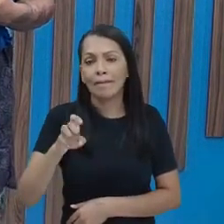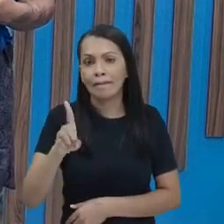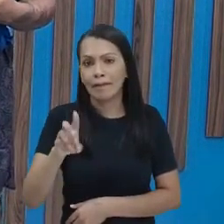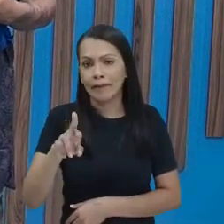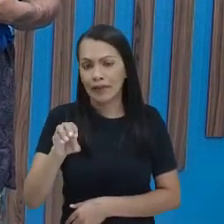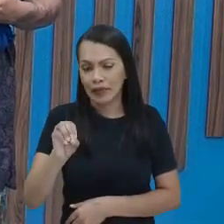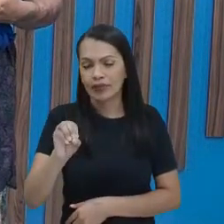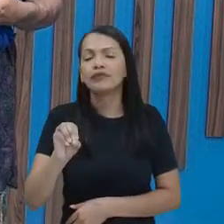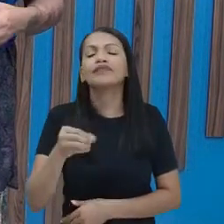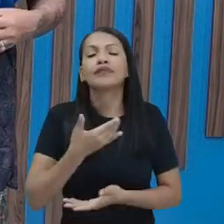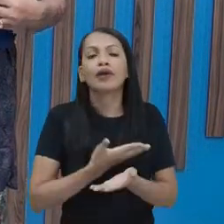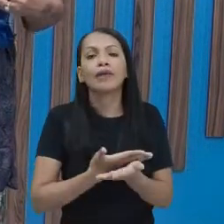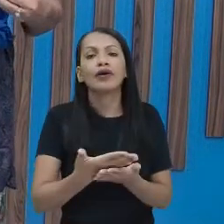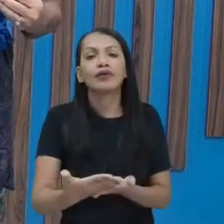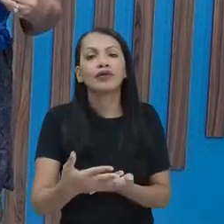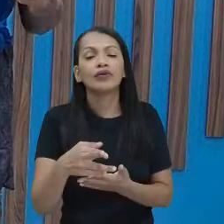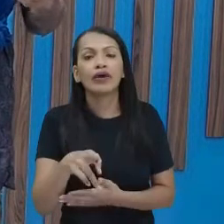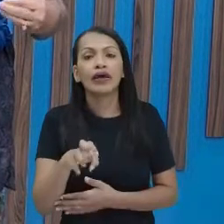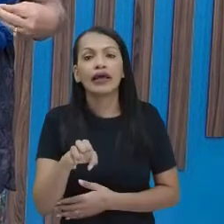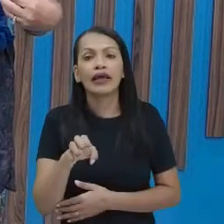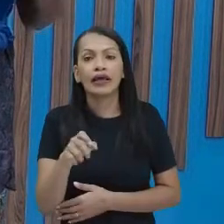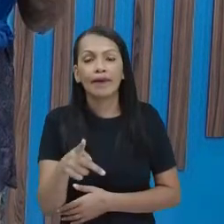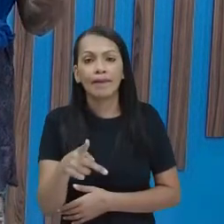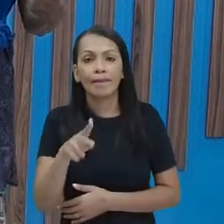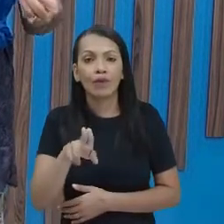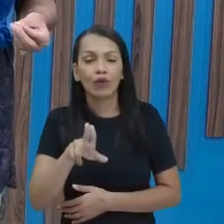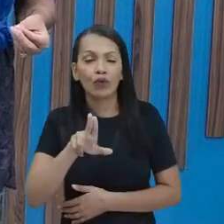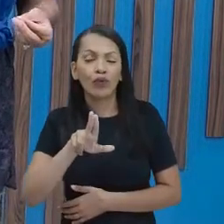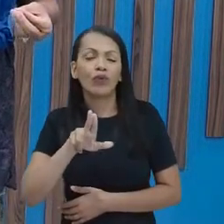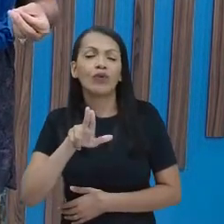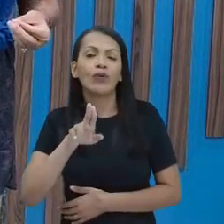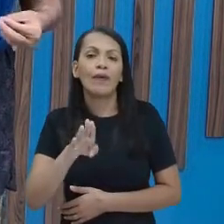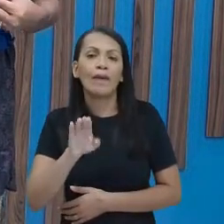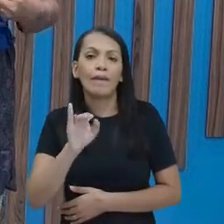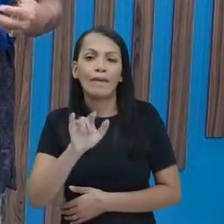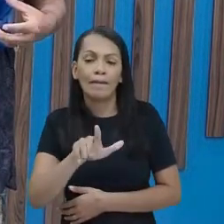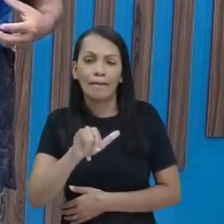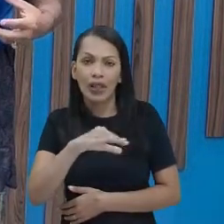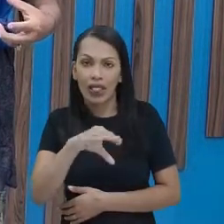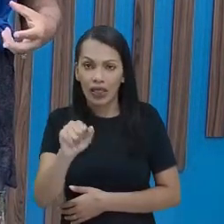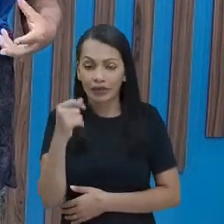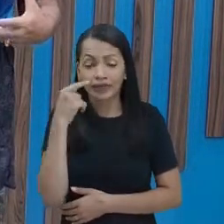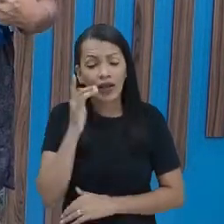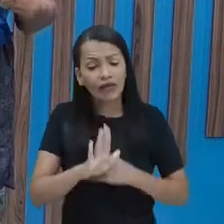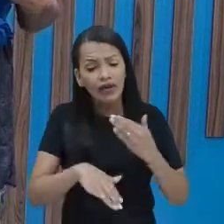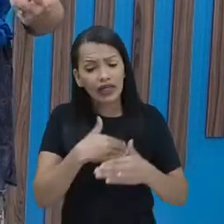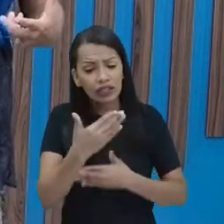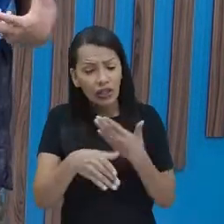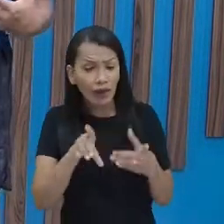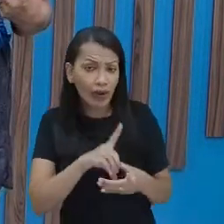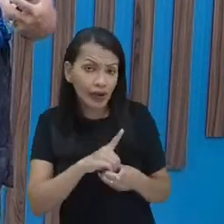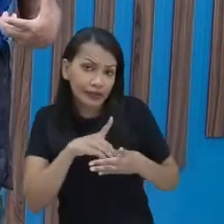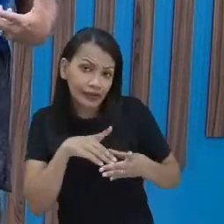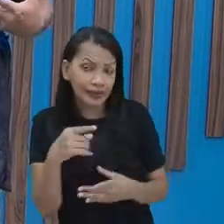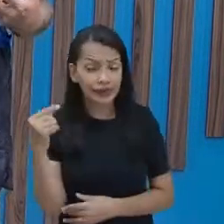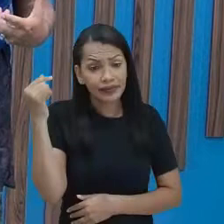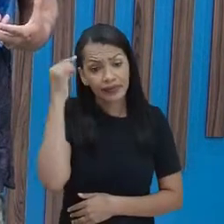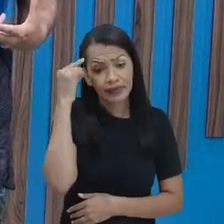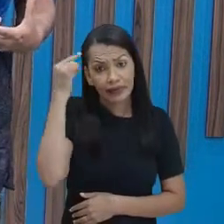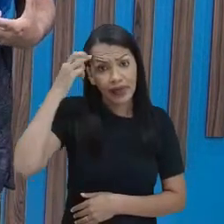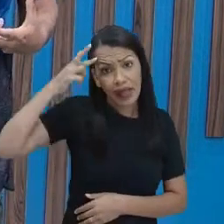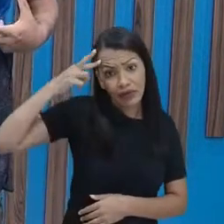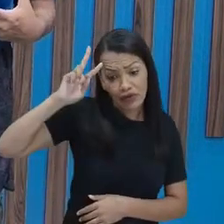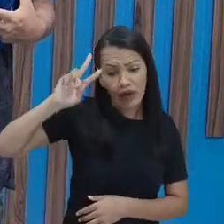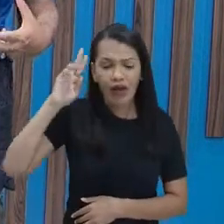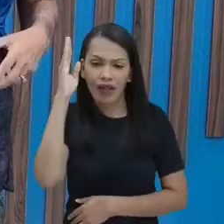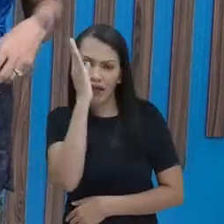república. E daí essa república foi avançando para democracias, né? E a gente tem que refletir do que é a história do